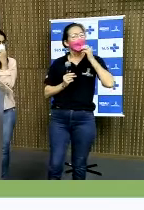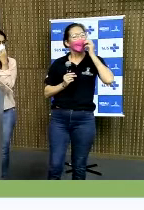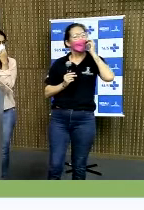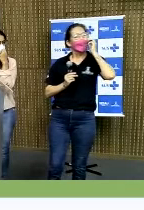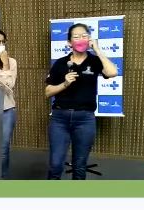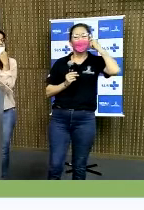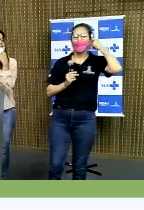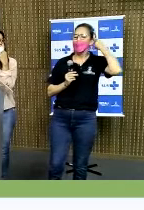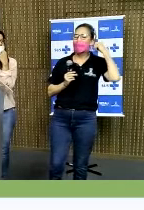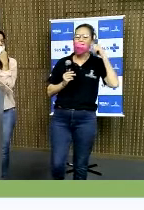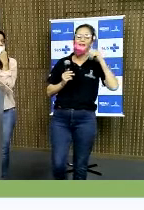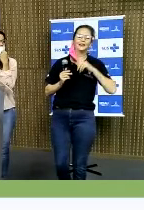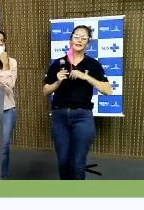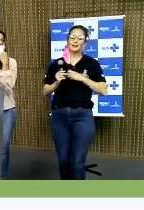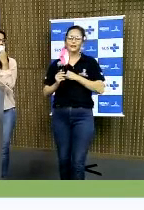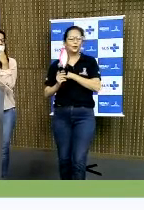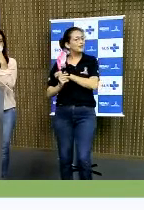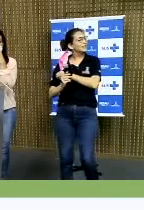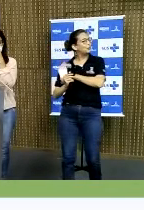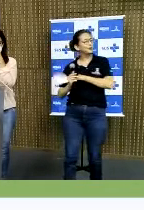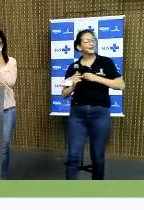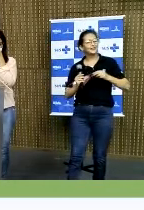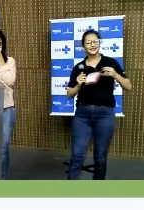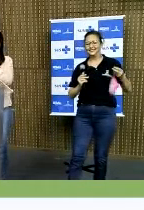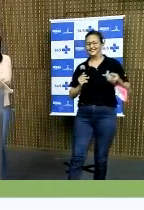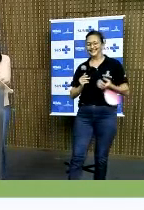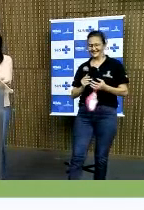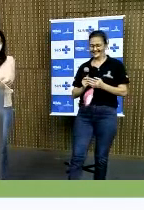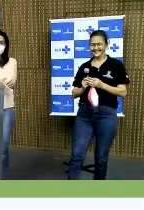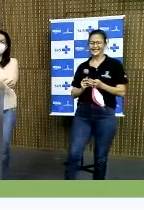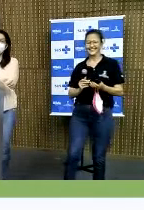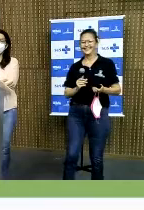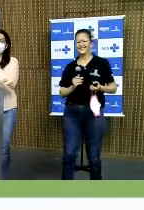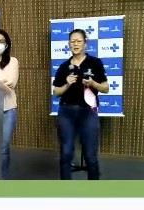É, tira do nariz. Tá, eu vou tirar aqui e vou afastar um pouquinho da.